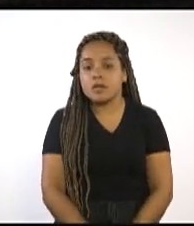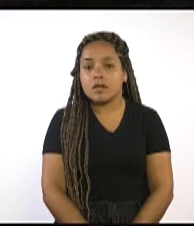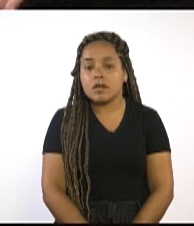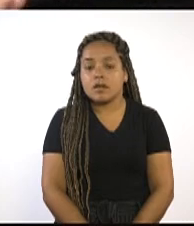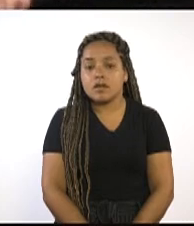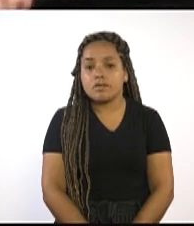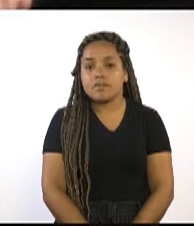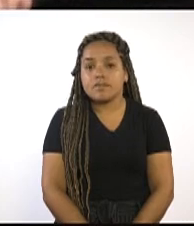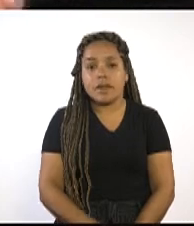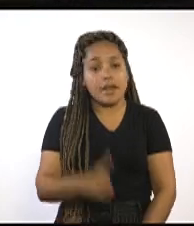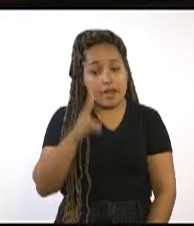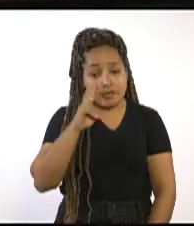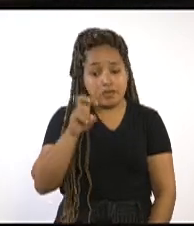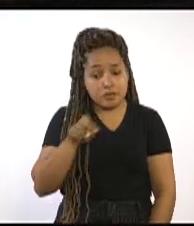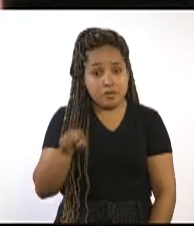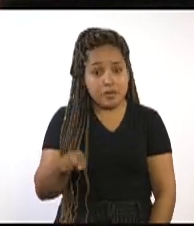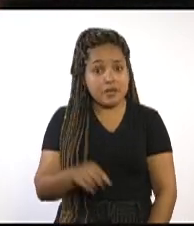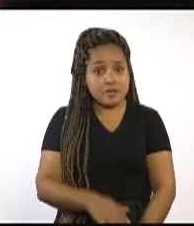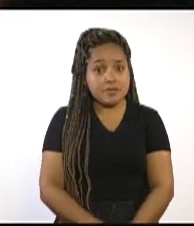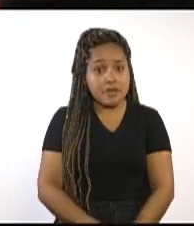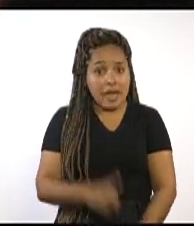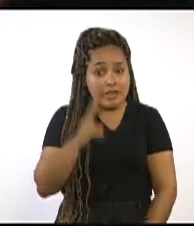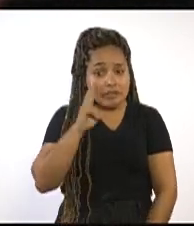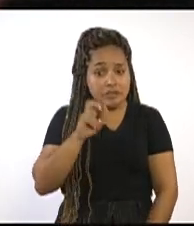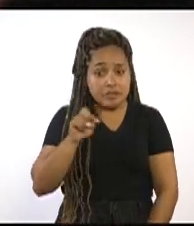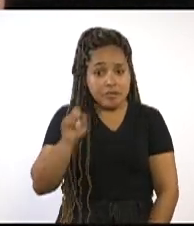está aí. O resultado está aí.